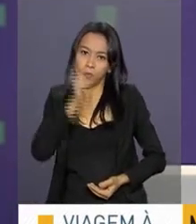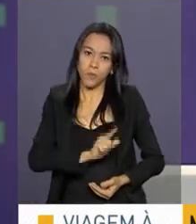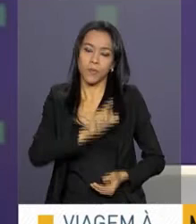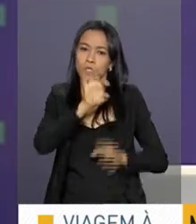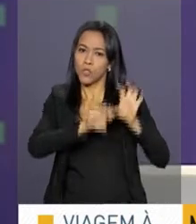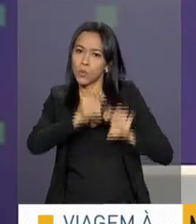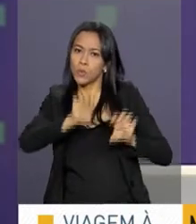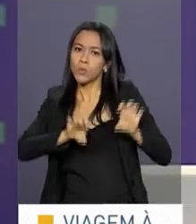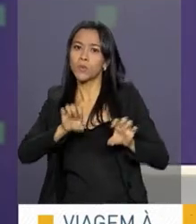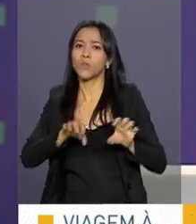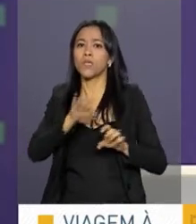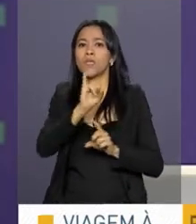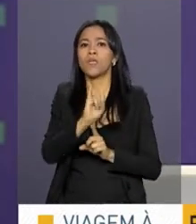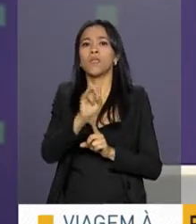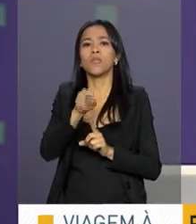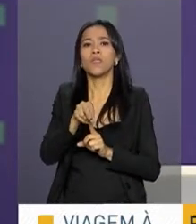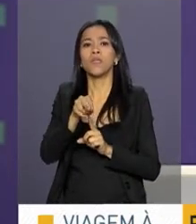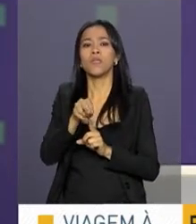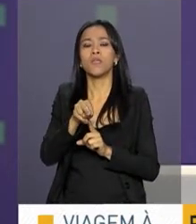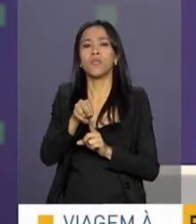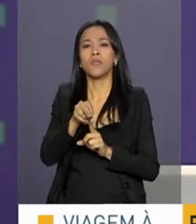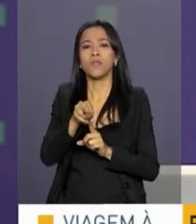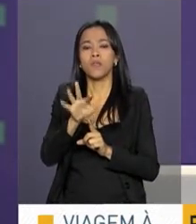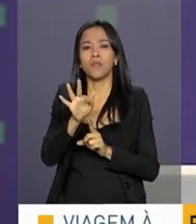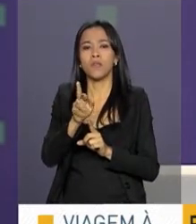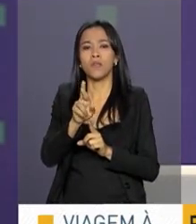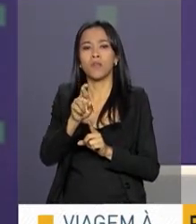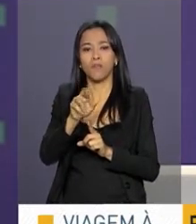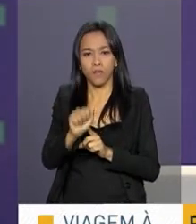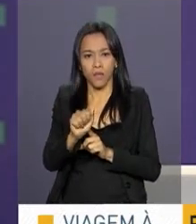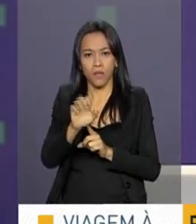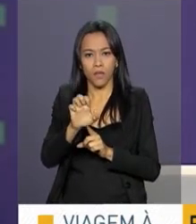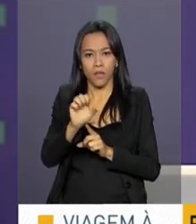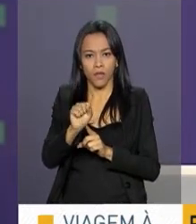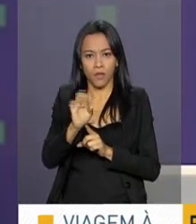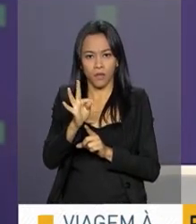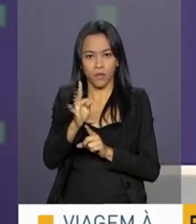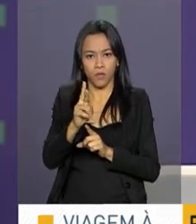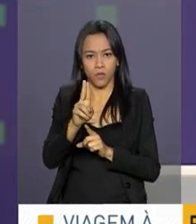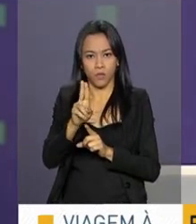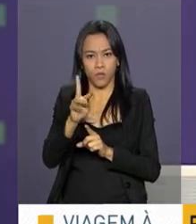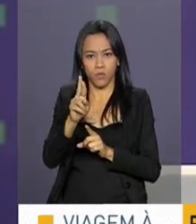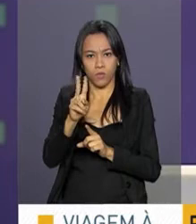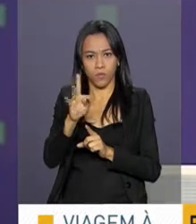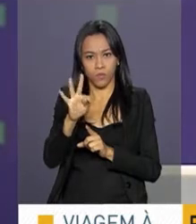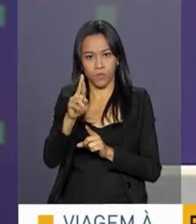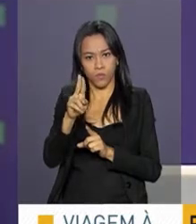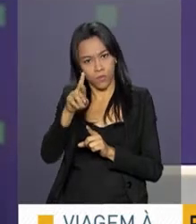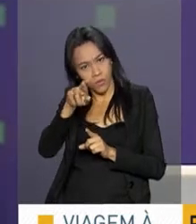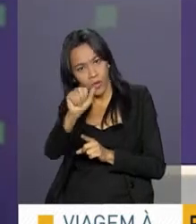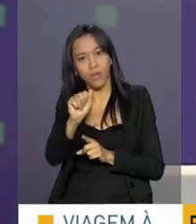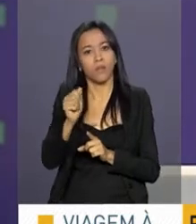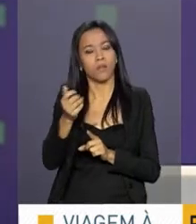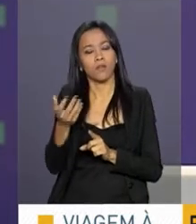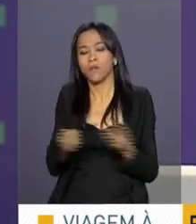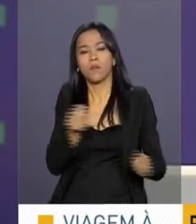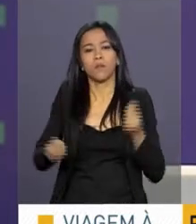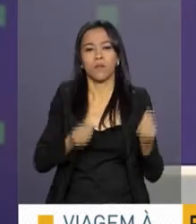Como aqui já foi falado por alguns antecessores meus, o Brasil sofreu um desinvestimento muito